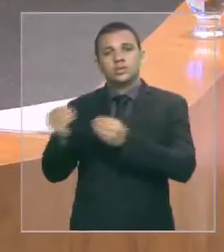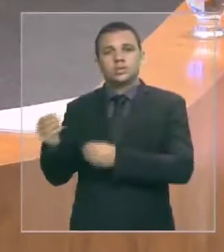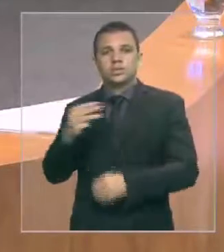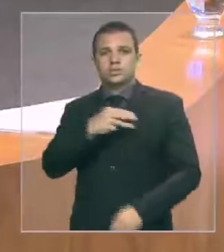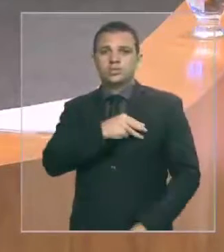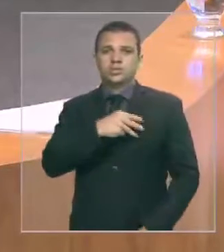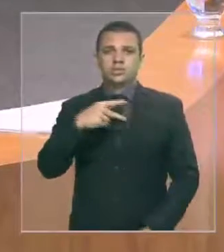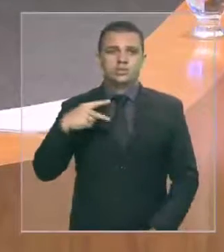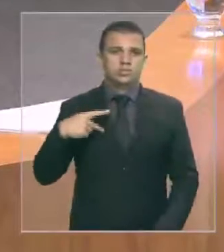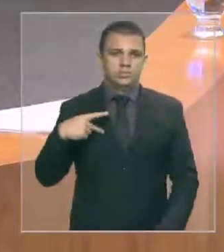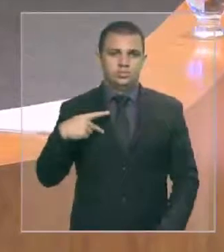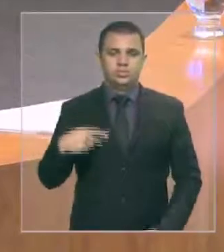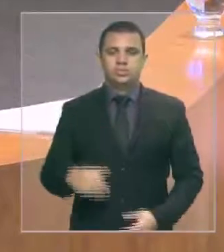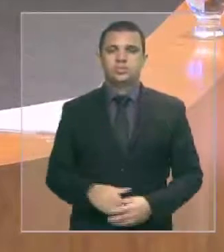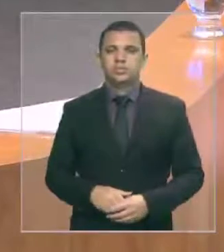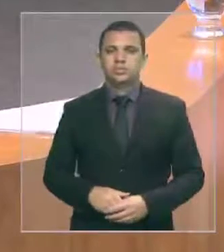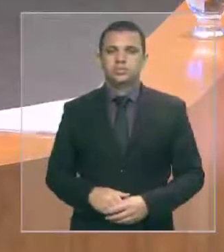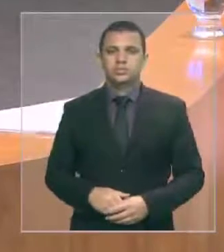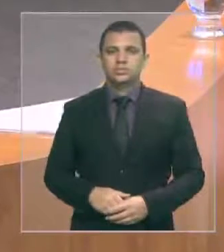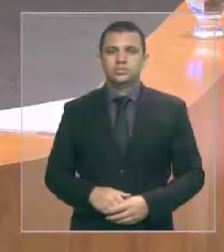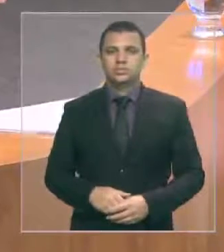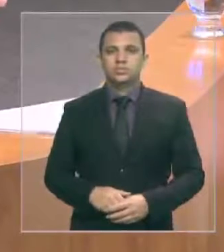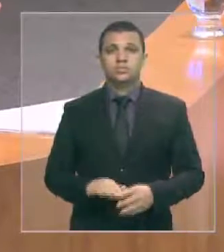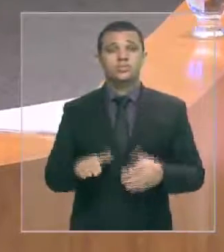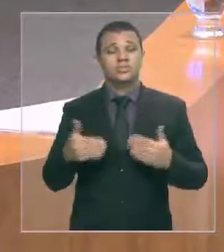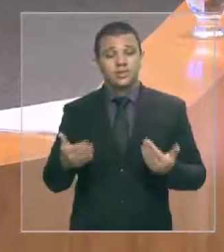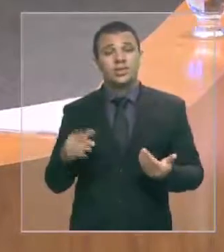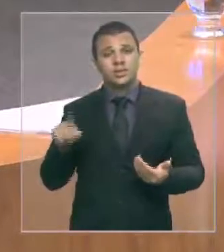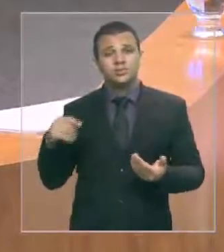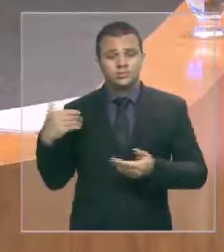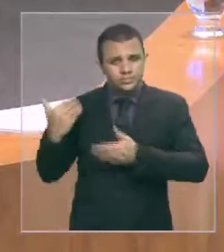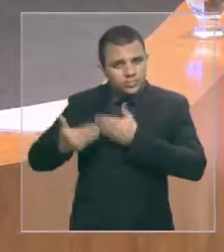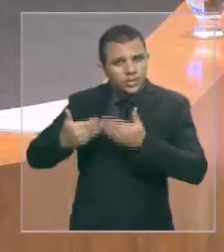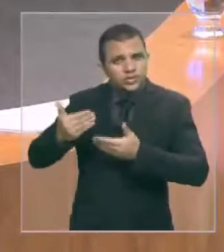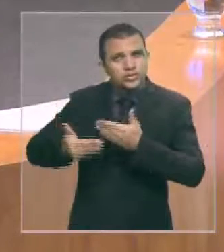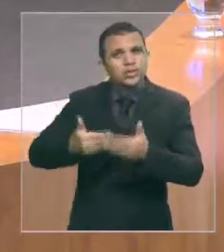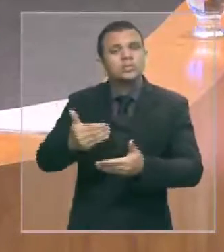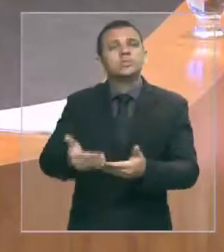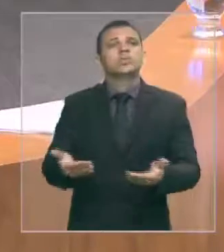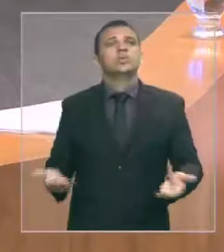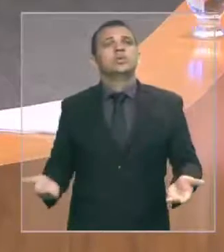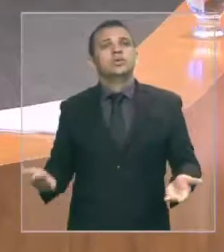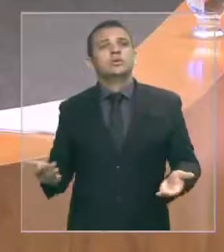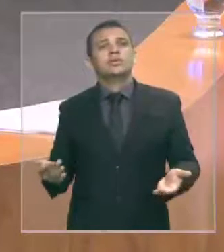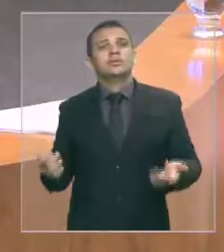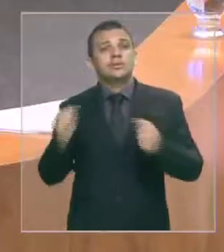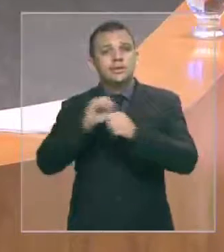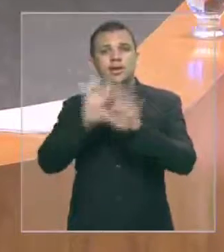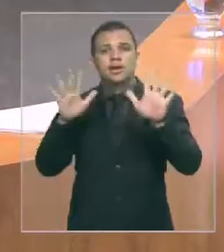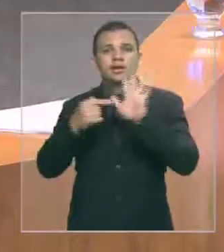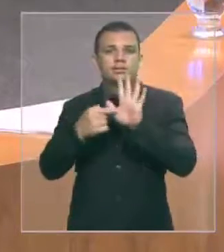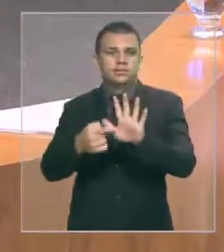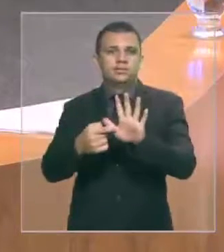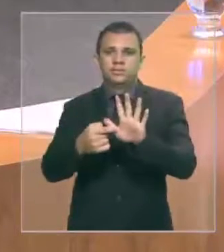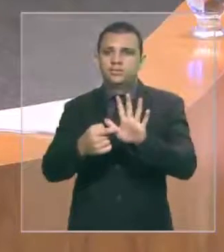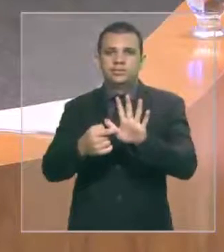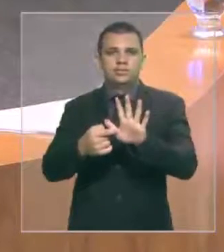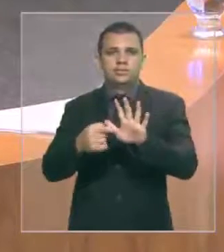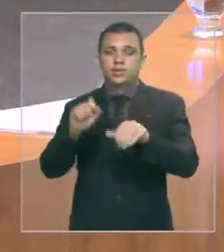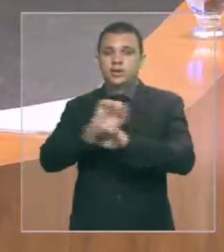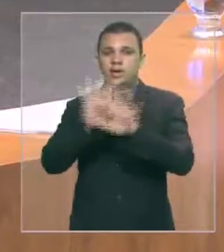Maranhão. Então, foi um processo com transparência